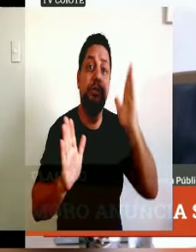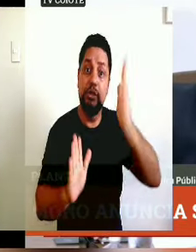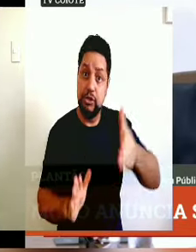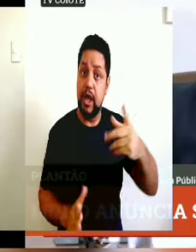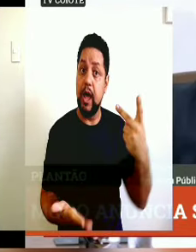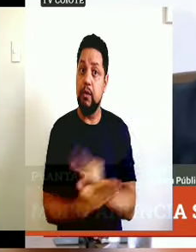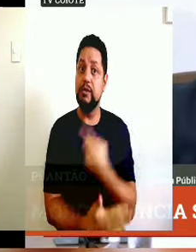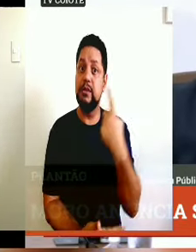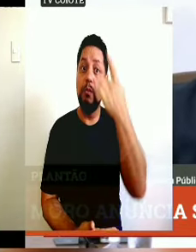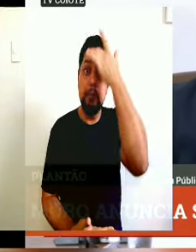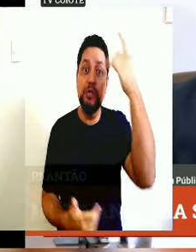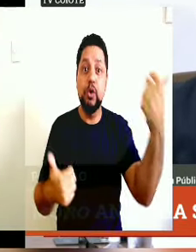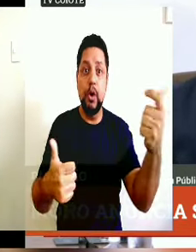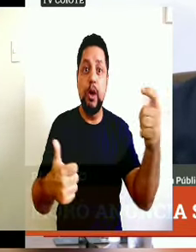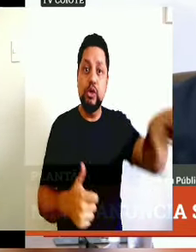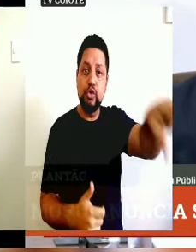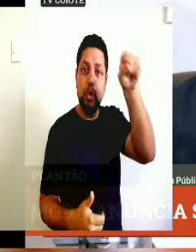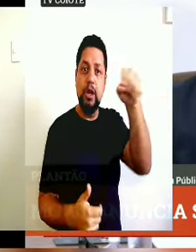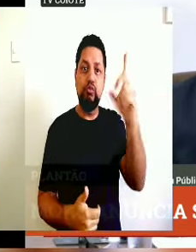com essa possibilidade.